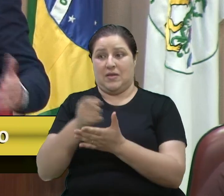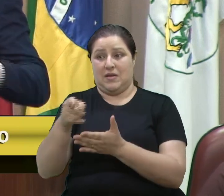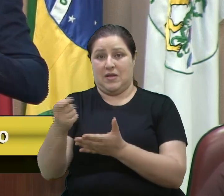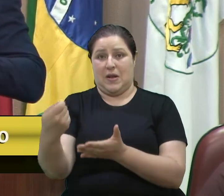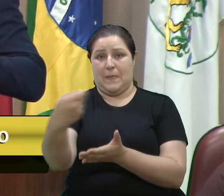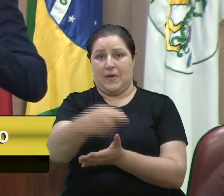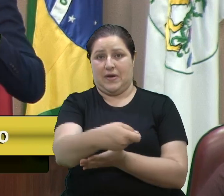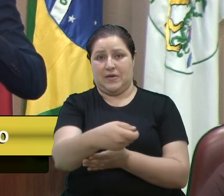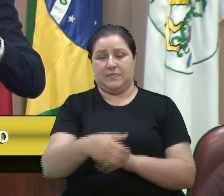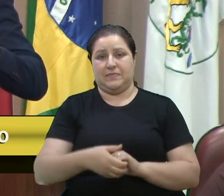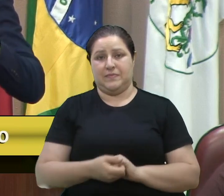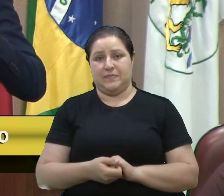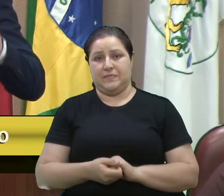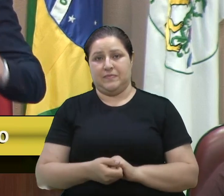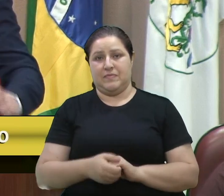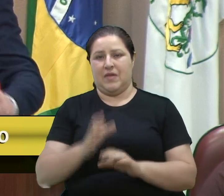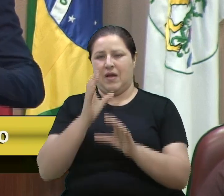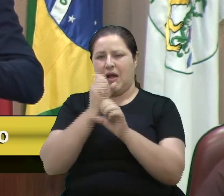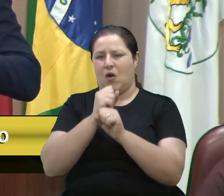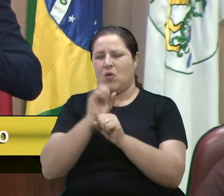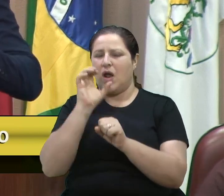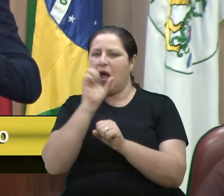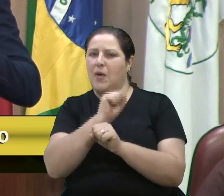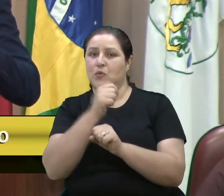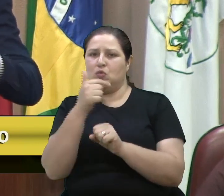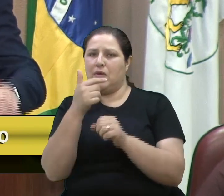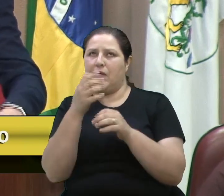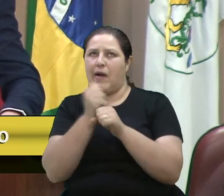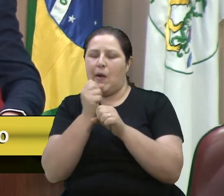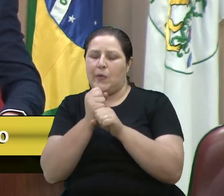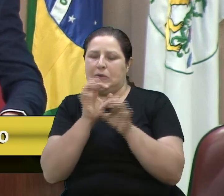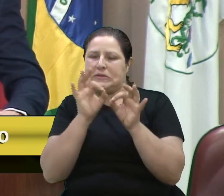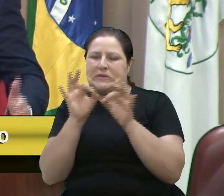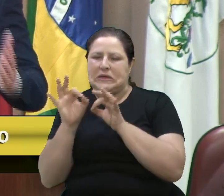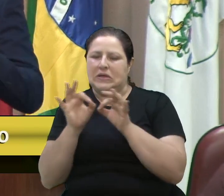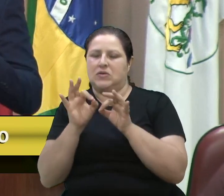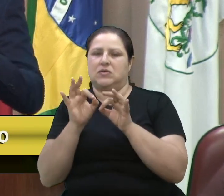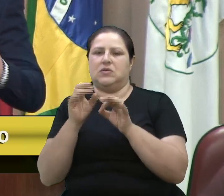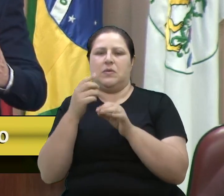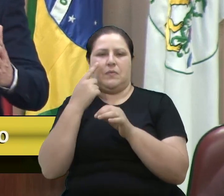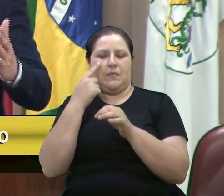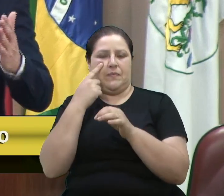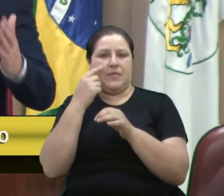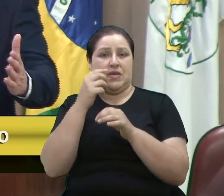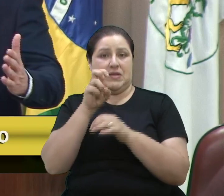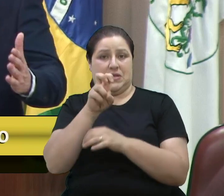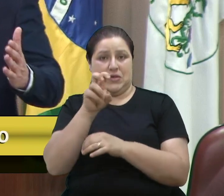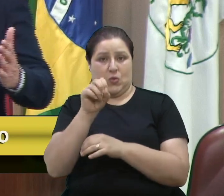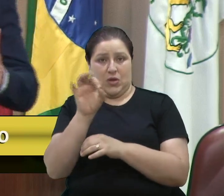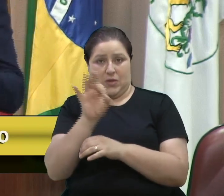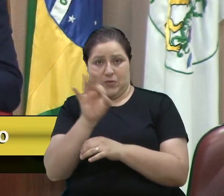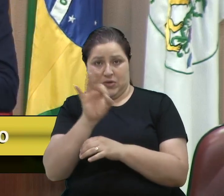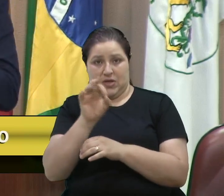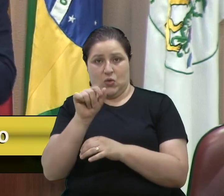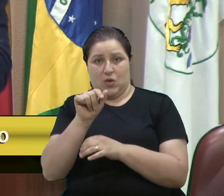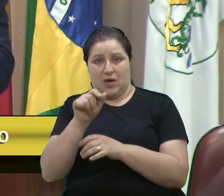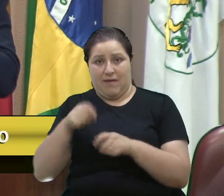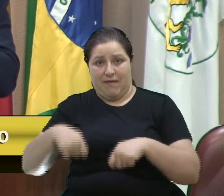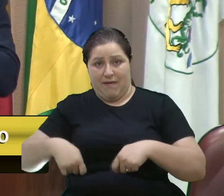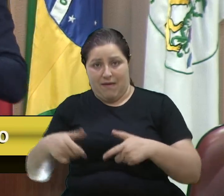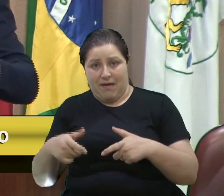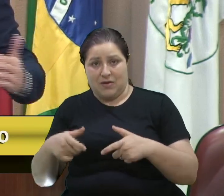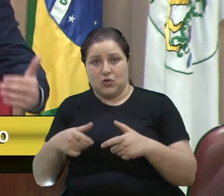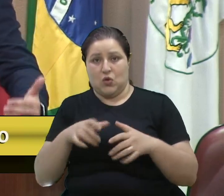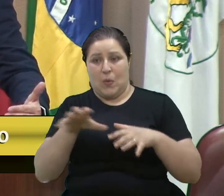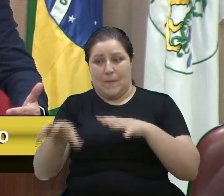e um cálculo rápido, assim, não está correto, tem que ver o número correto, mas 50% seria custo de coleta e transporte,